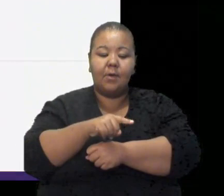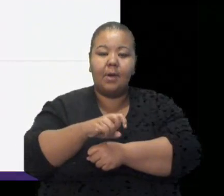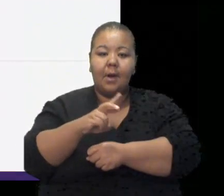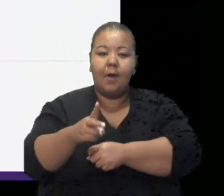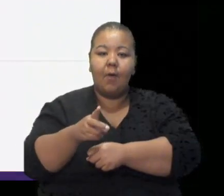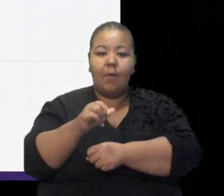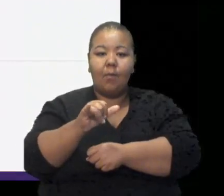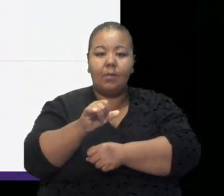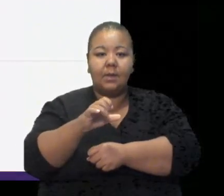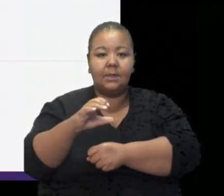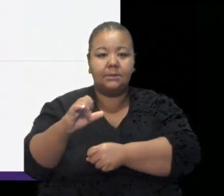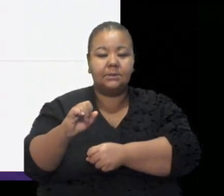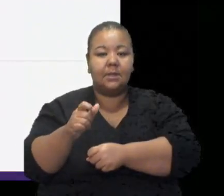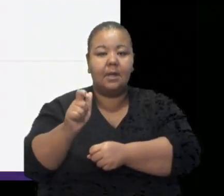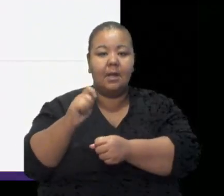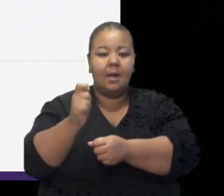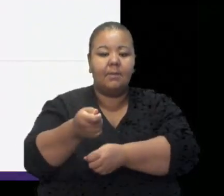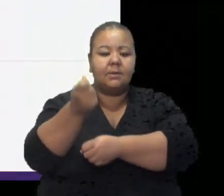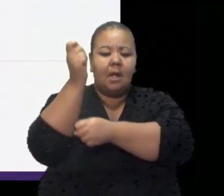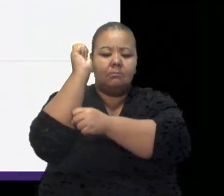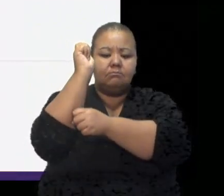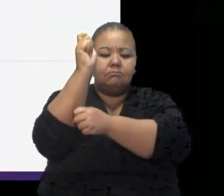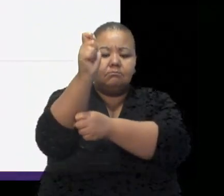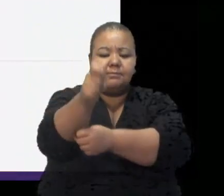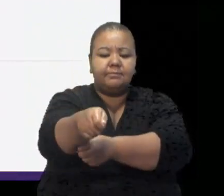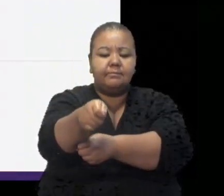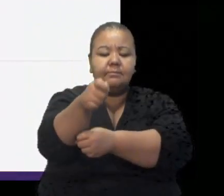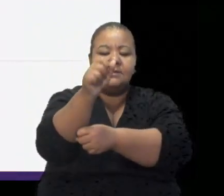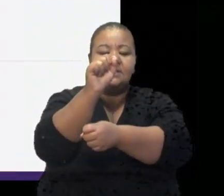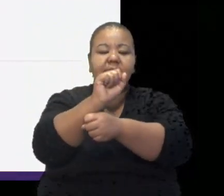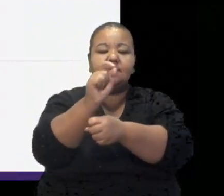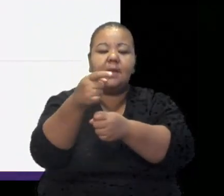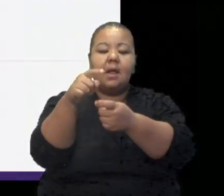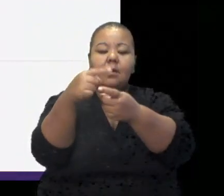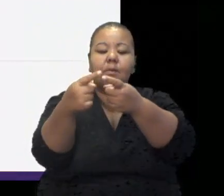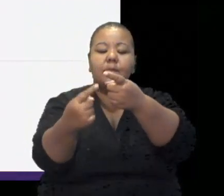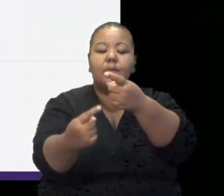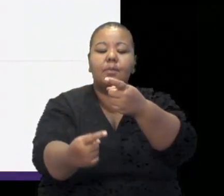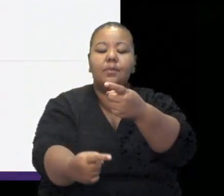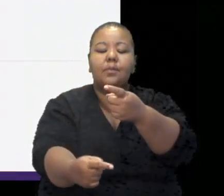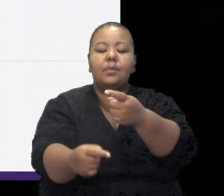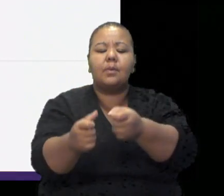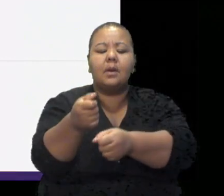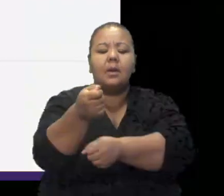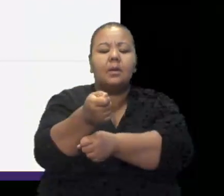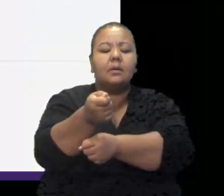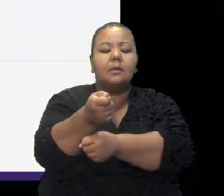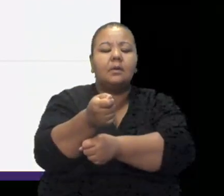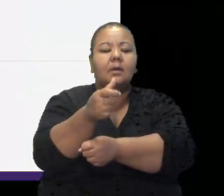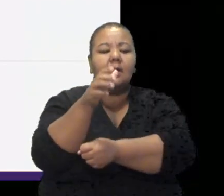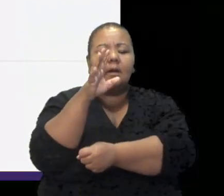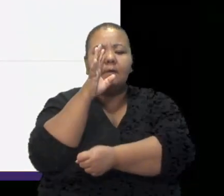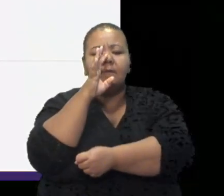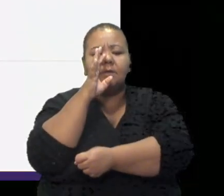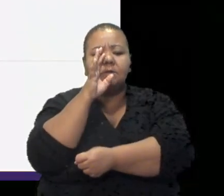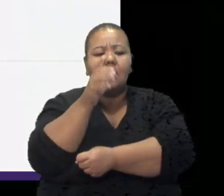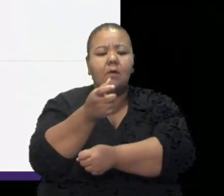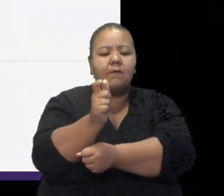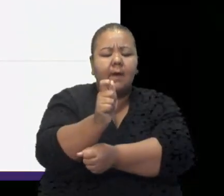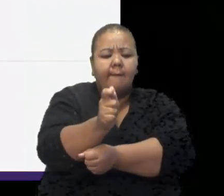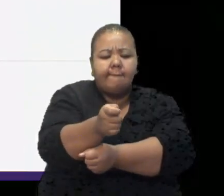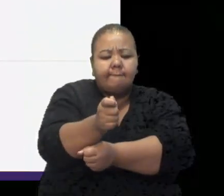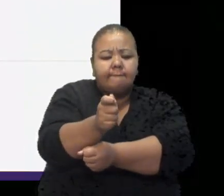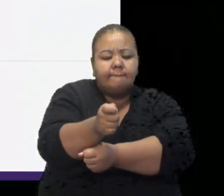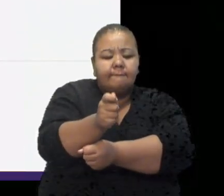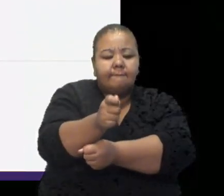anzol. Aguardar o anzol afundar. Instrumento de inspeção. Verificação visual. Frequência de inspeção até